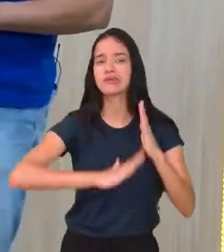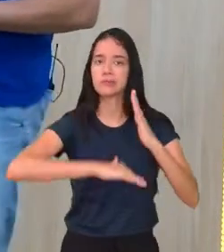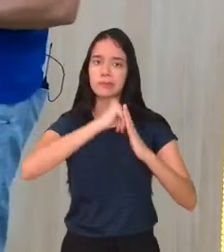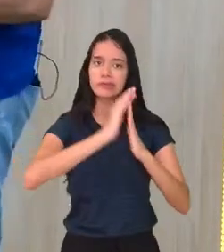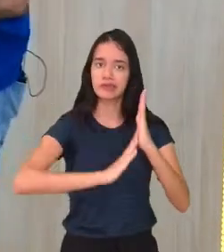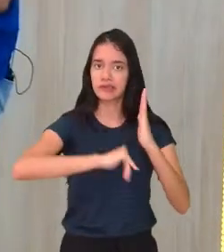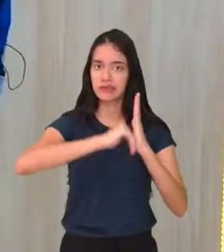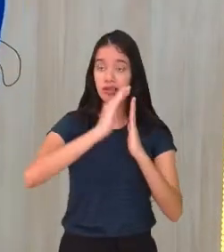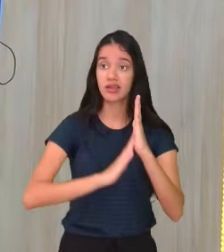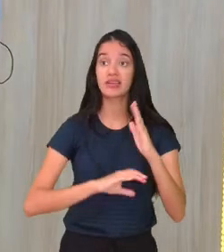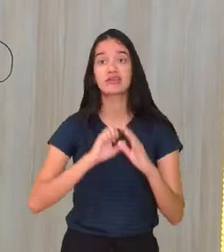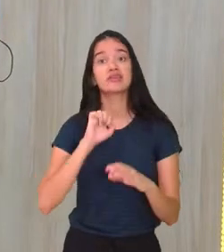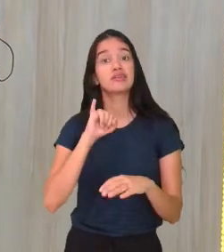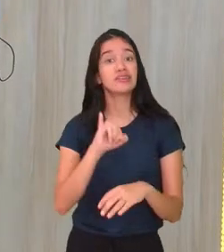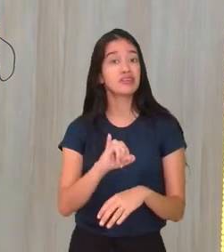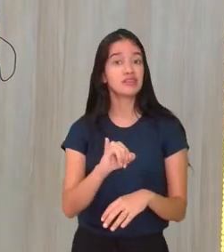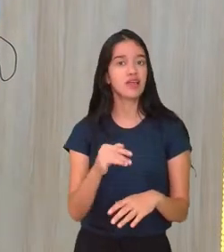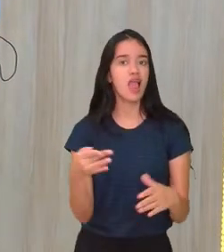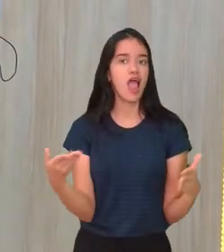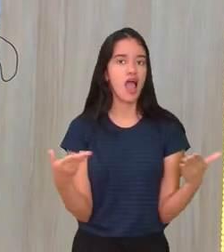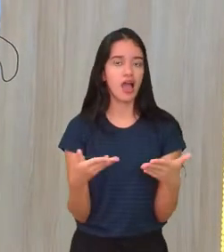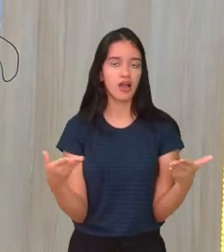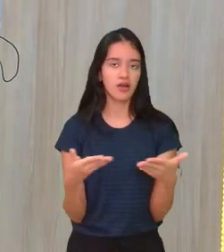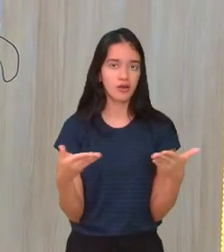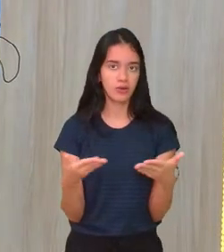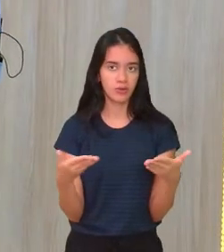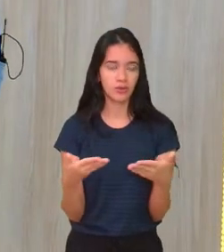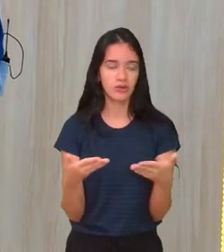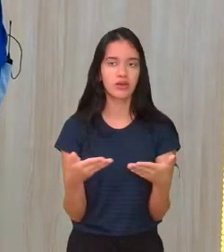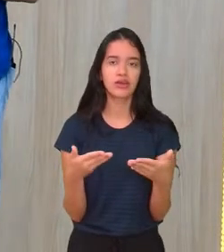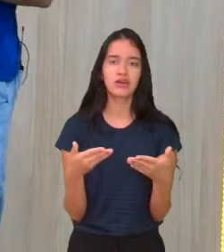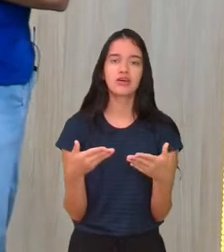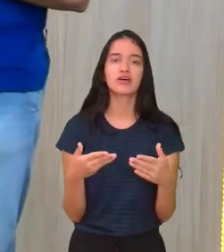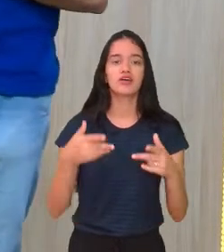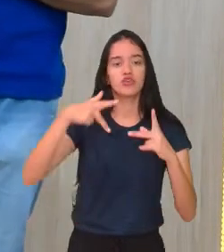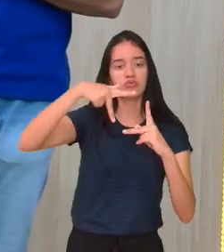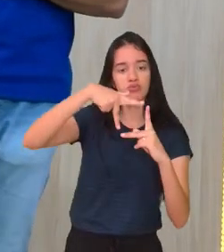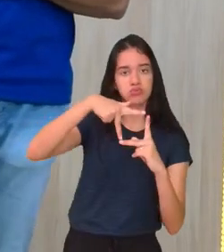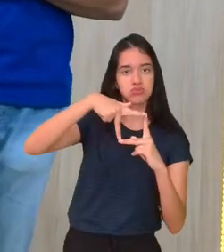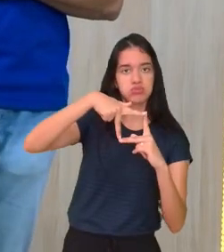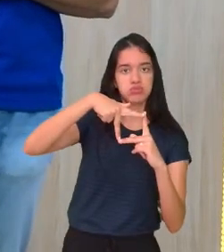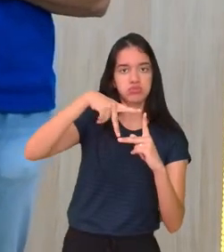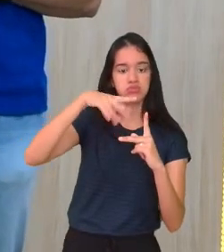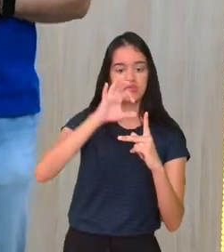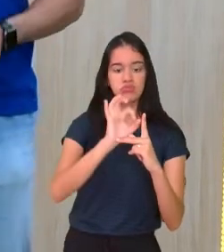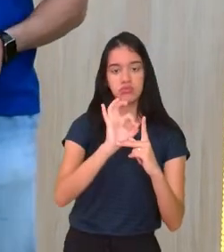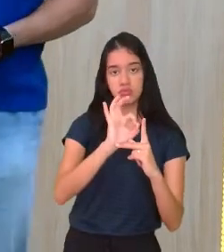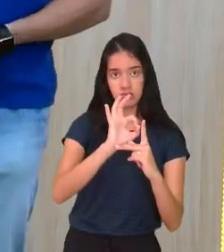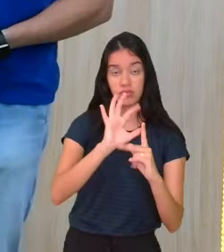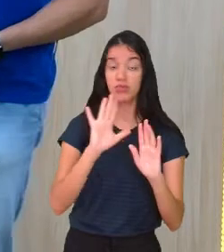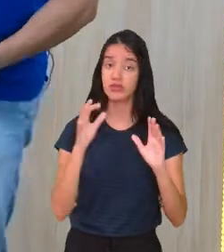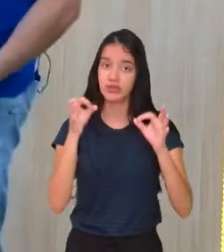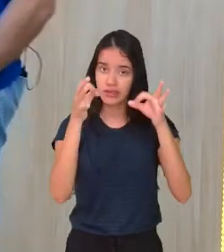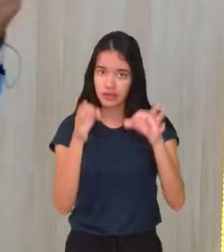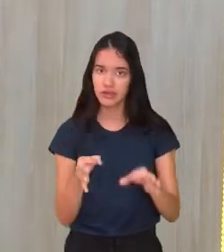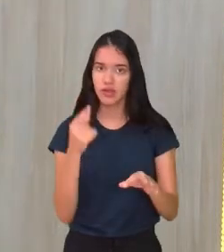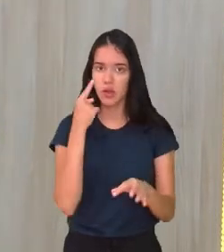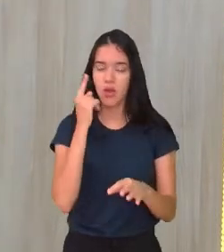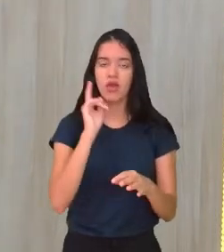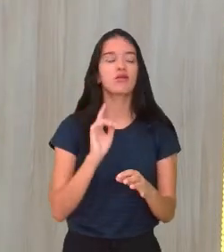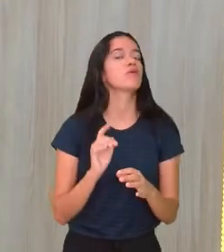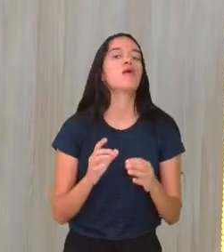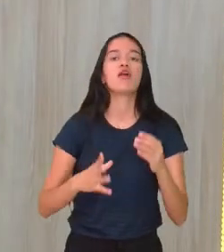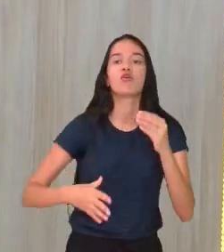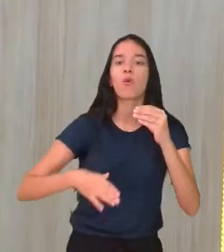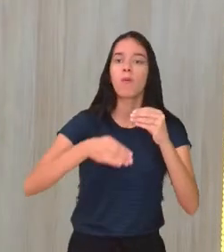polígono. Se eu adiciono aqui agora um círculo, certo? Adicionei um